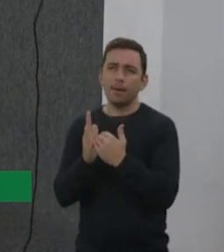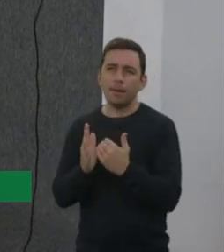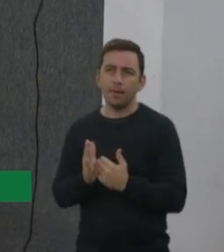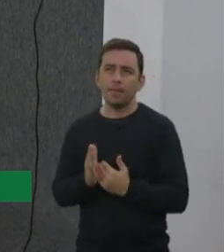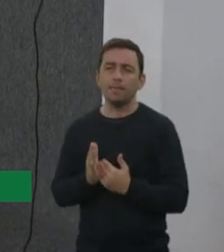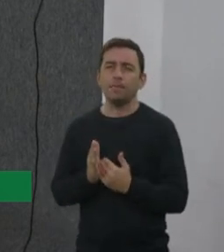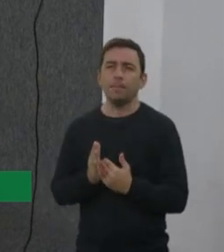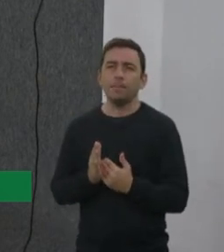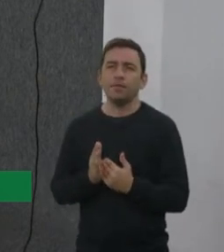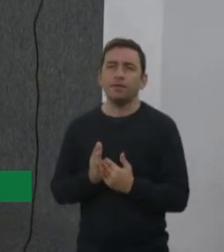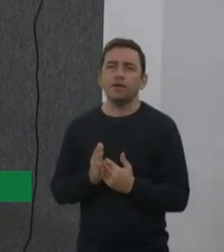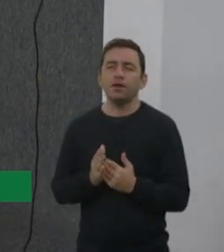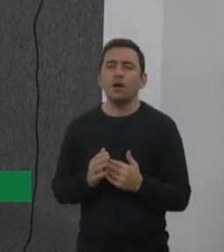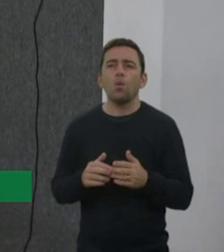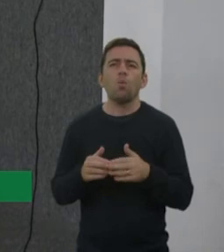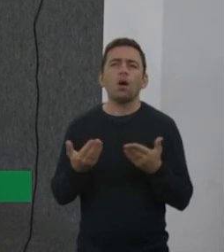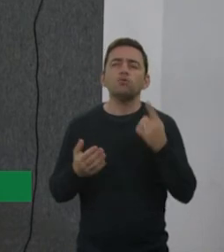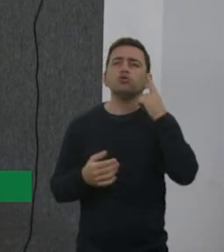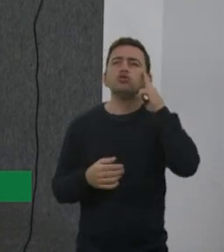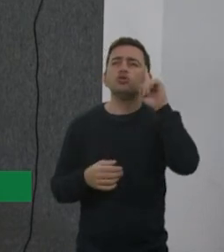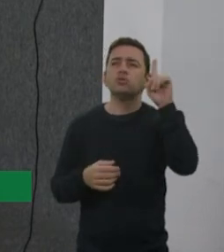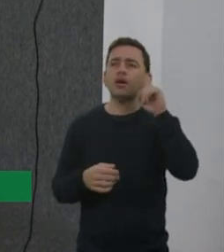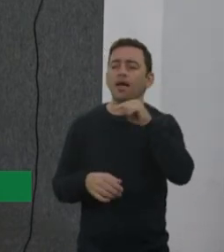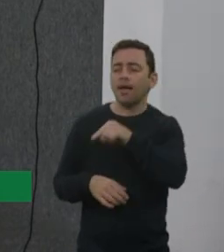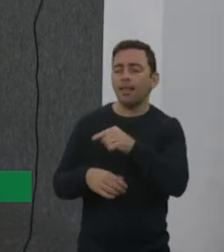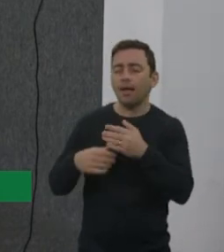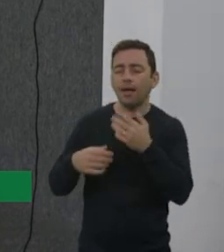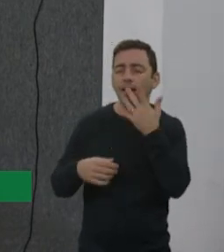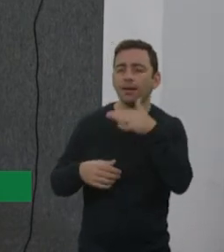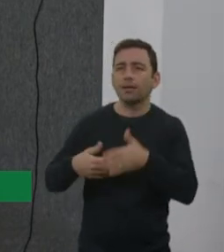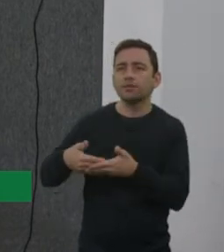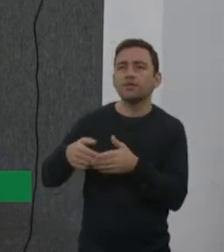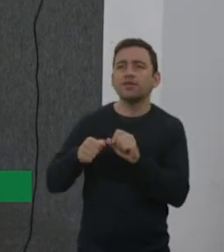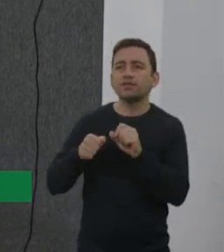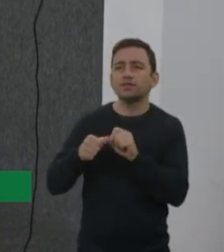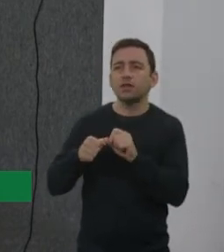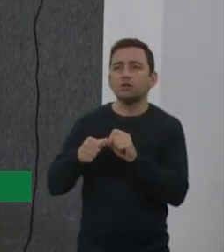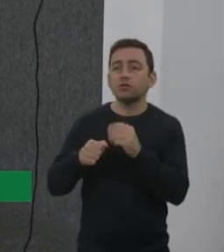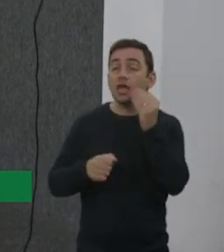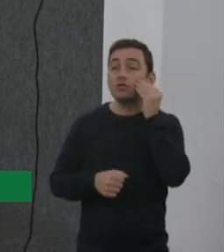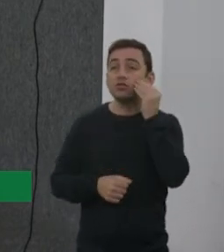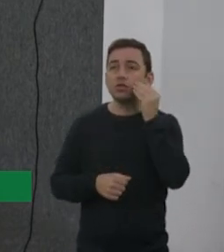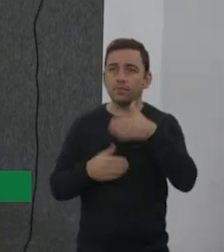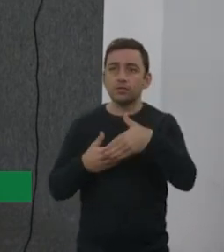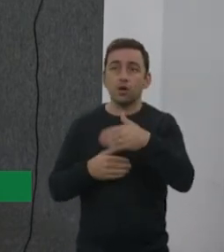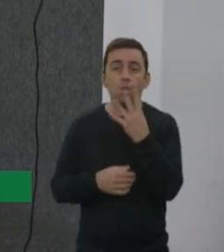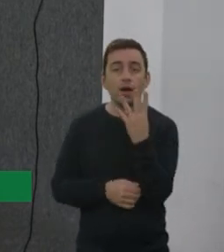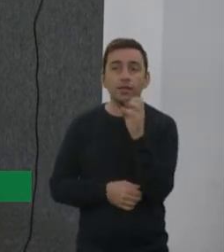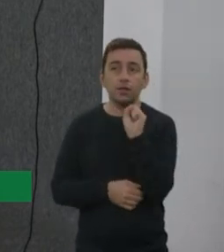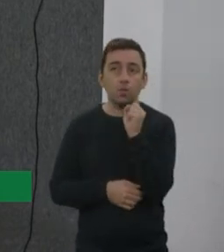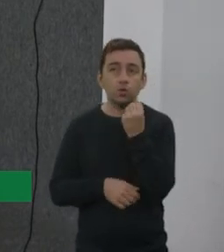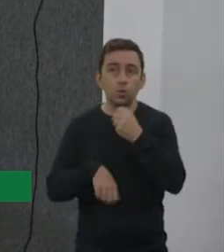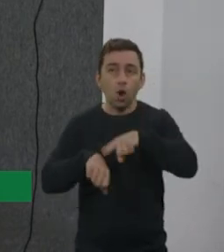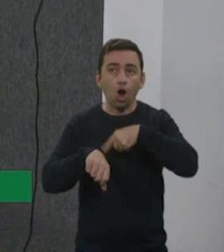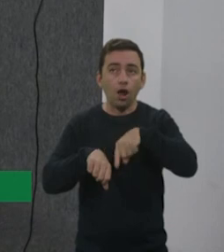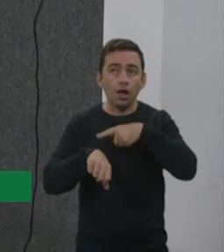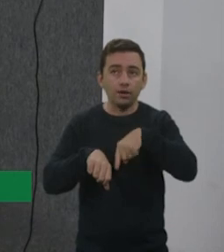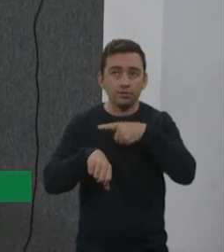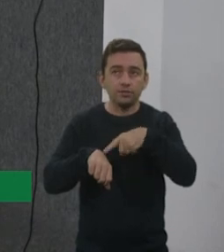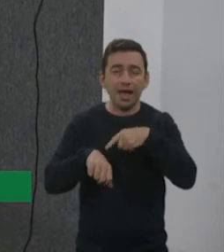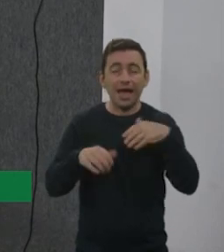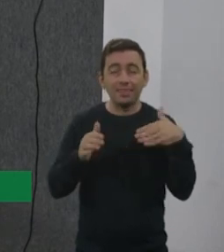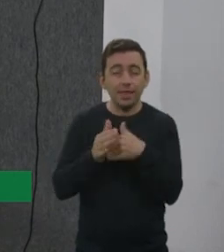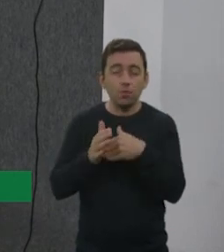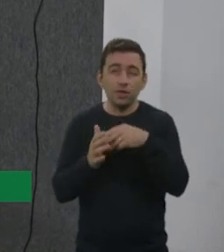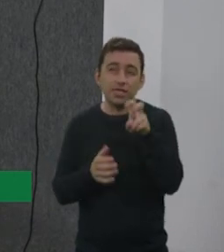biotinidase. Qual é a data recomendada para essa criança fazer o teste? É a partir de 48 horas de vida, até o quinto dia de